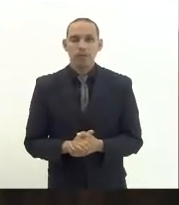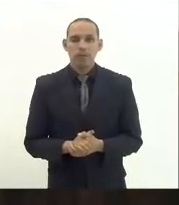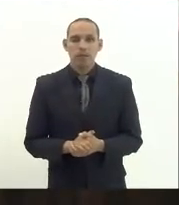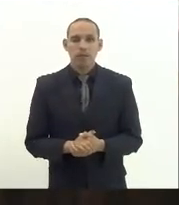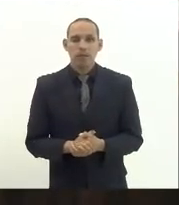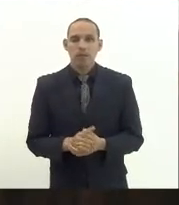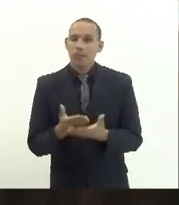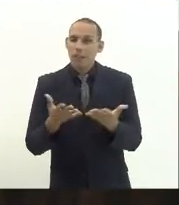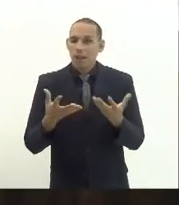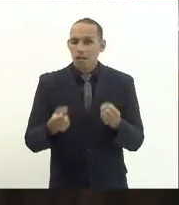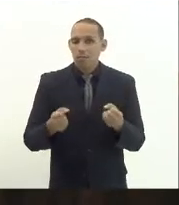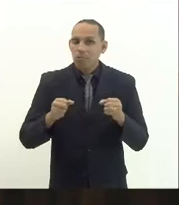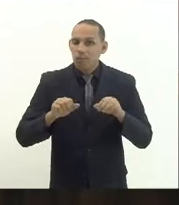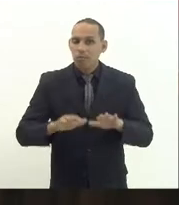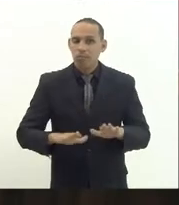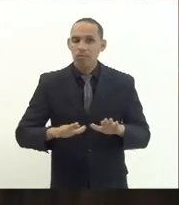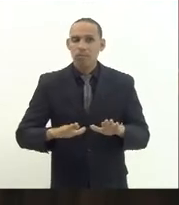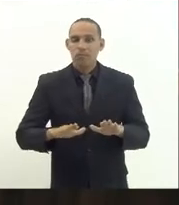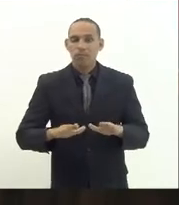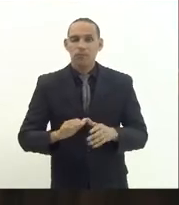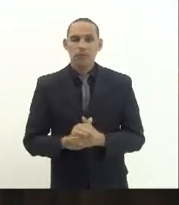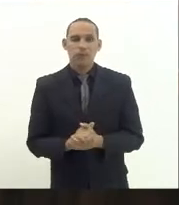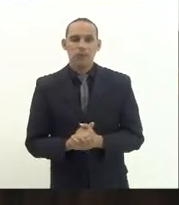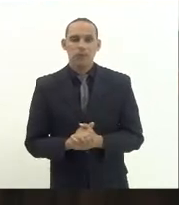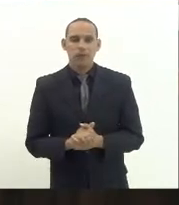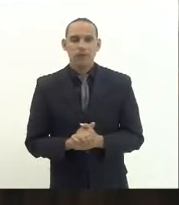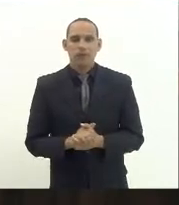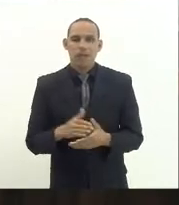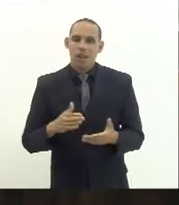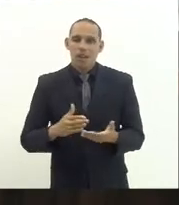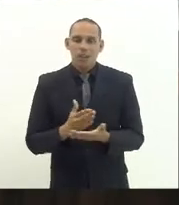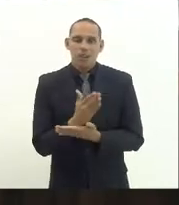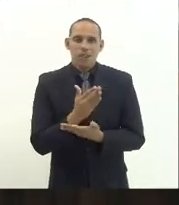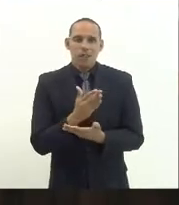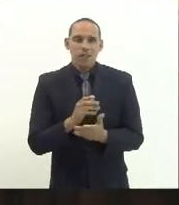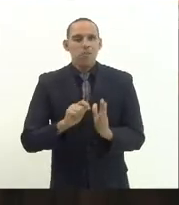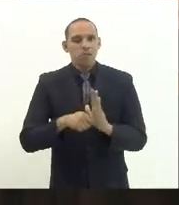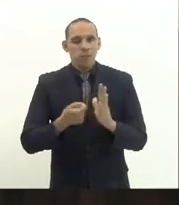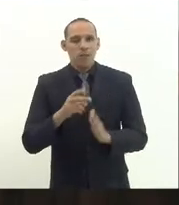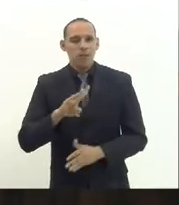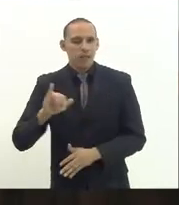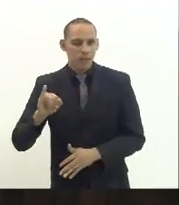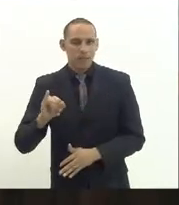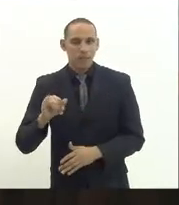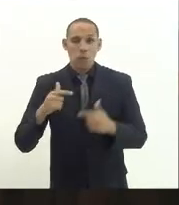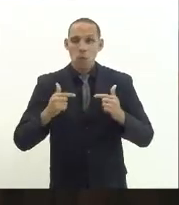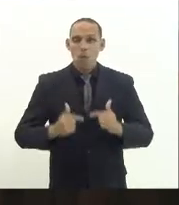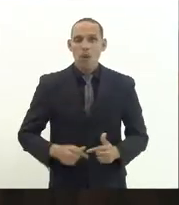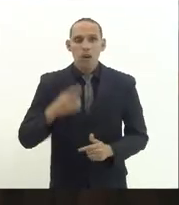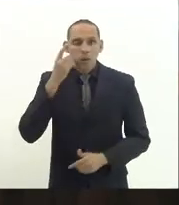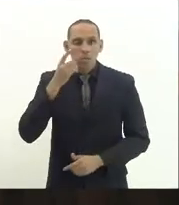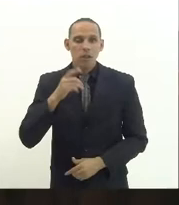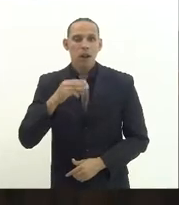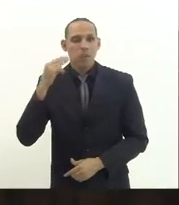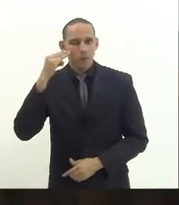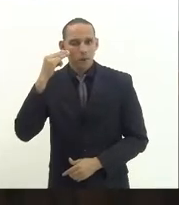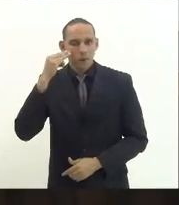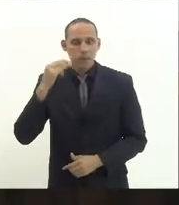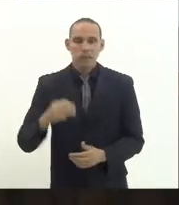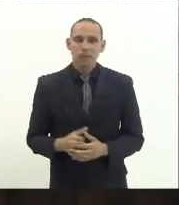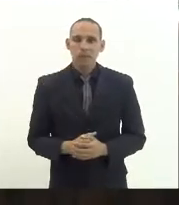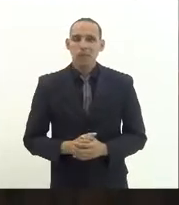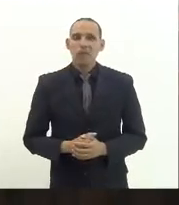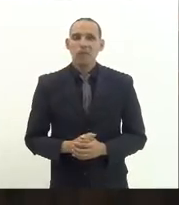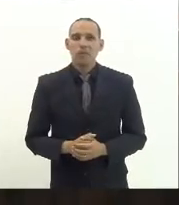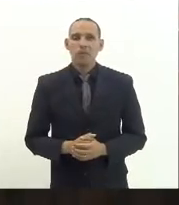o seu de que a prova um permaneça como estão se aprovado vai autógrafo abstenção da deputada Mônica